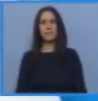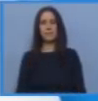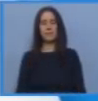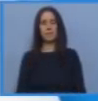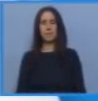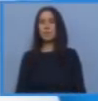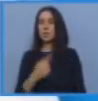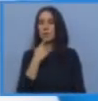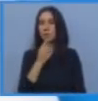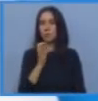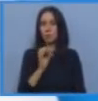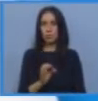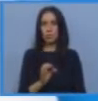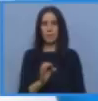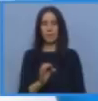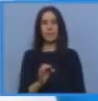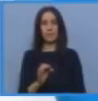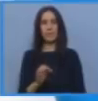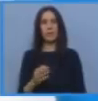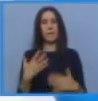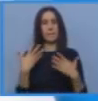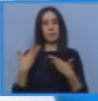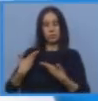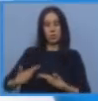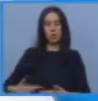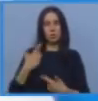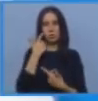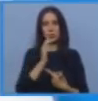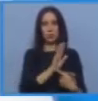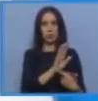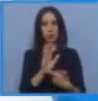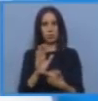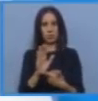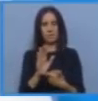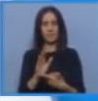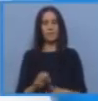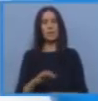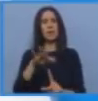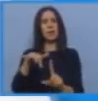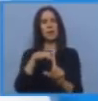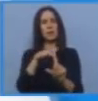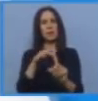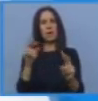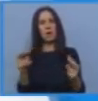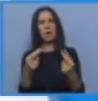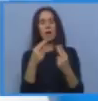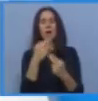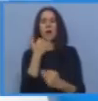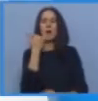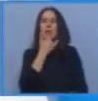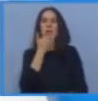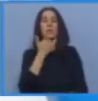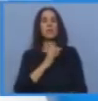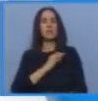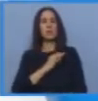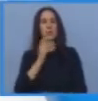Dito isto, mostrou-lhes as mãos e o lado. Os discípulos ficaram cheios de alegria ao verem o